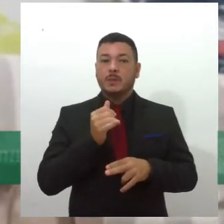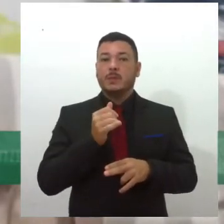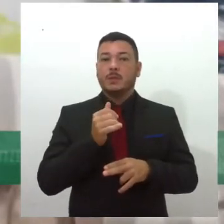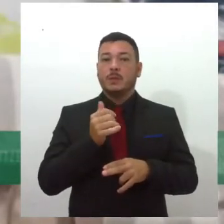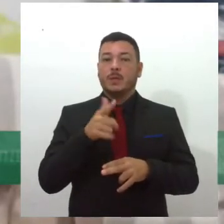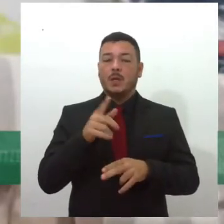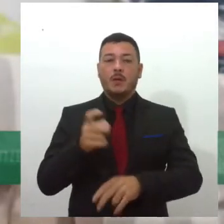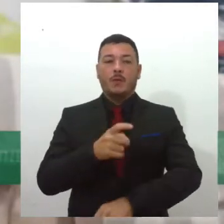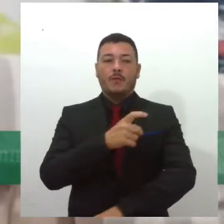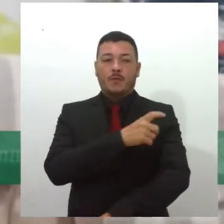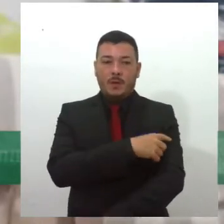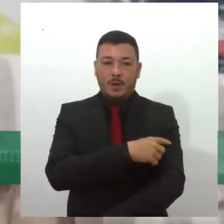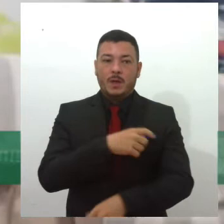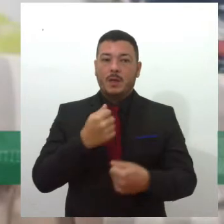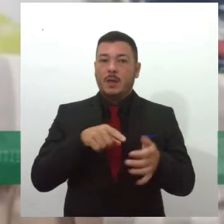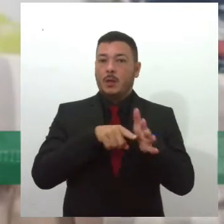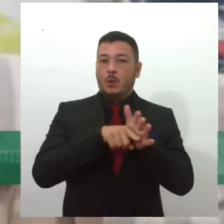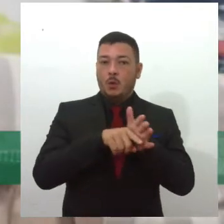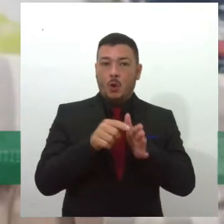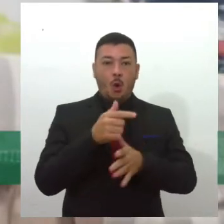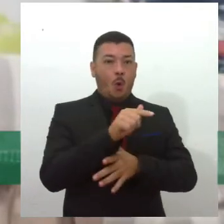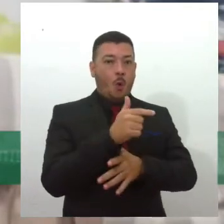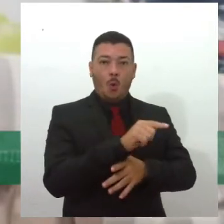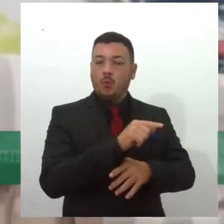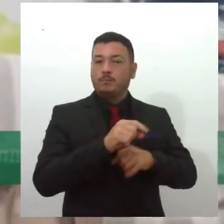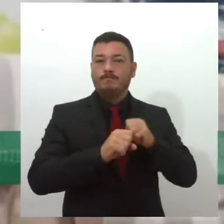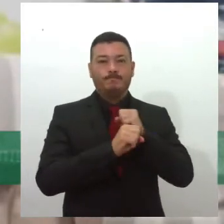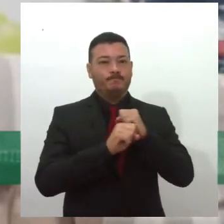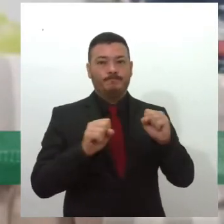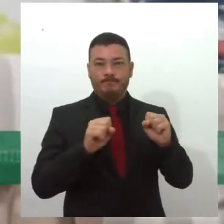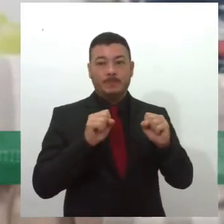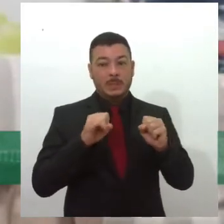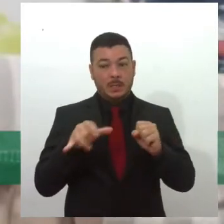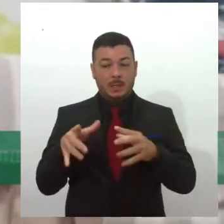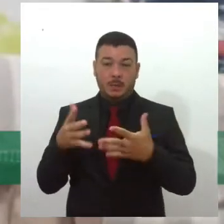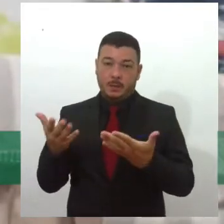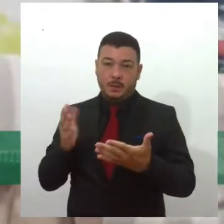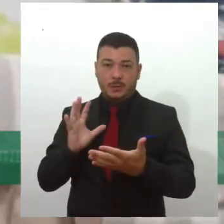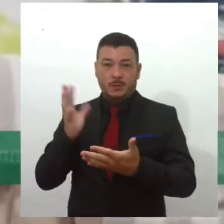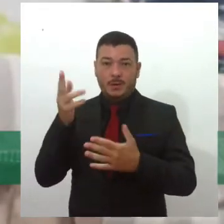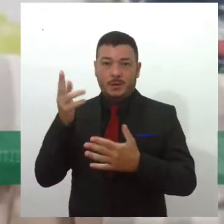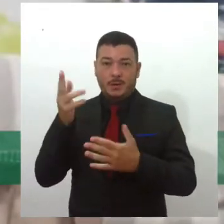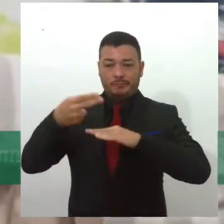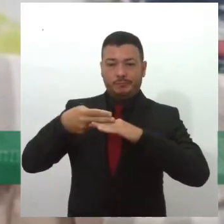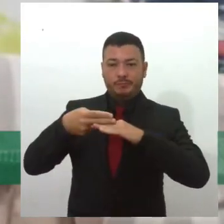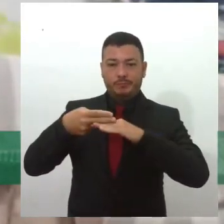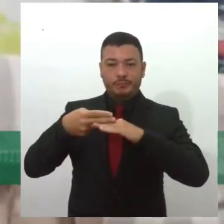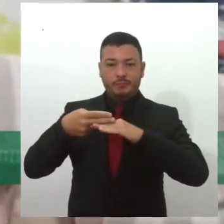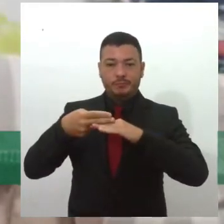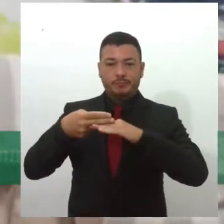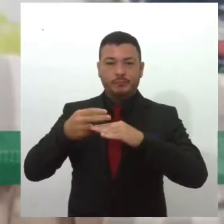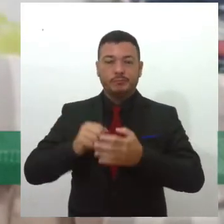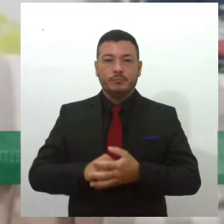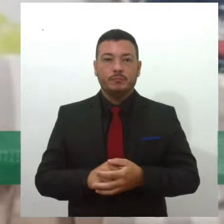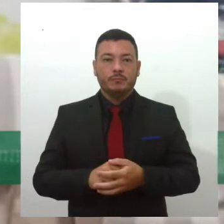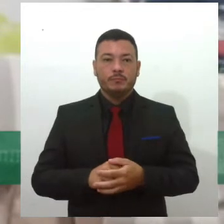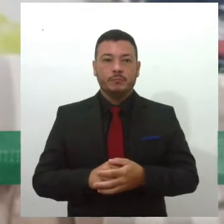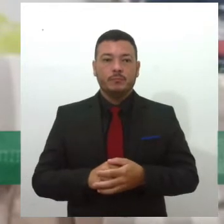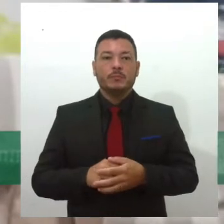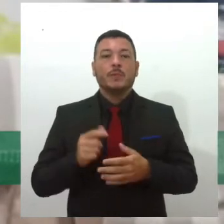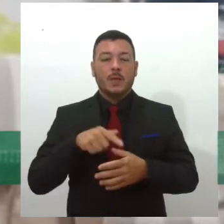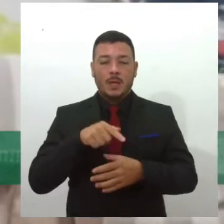hospitalização, que demanda terapia intensiva, intubação orotraqueal. Então, a vacinação é a principal